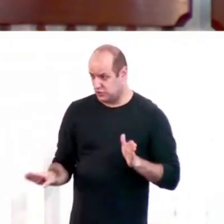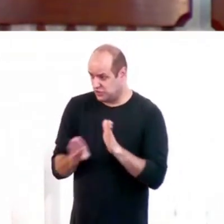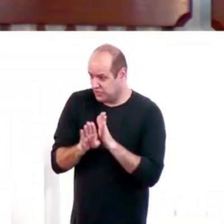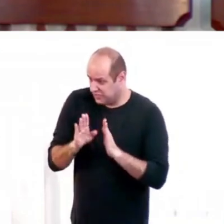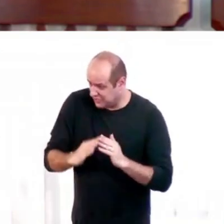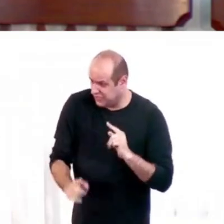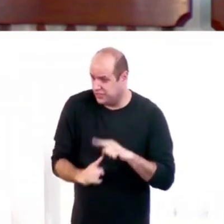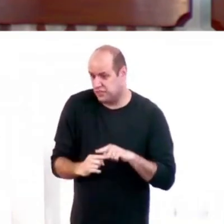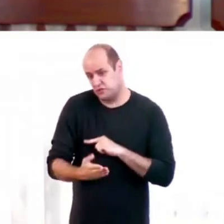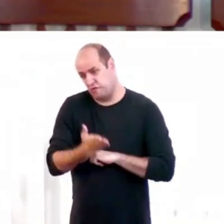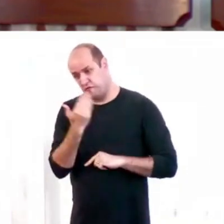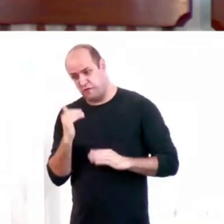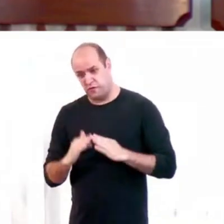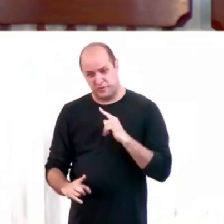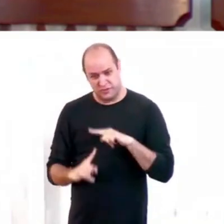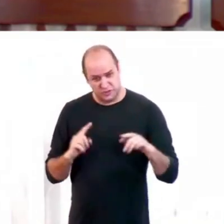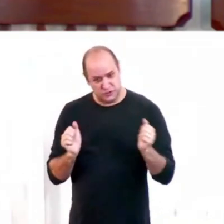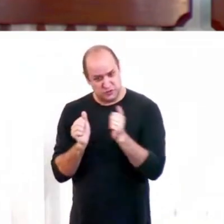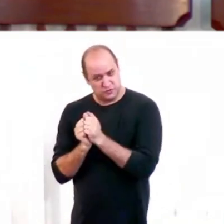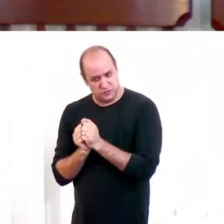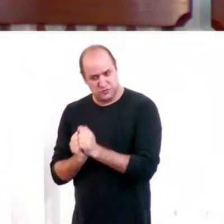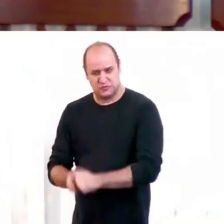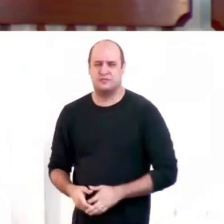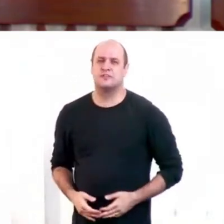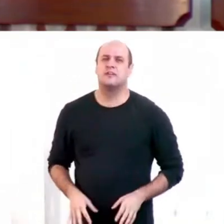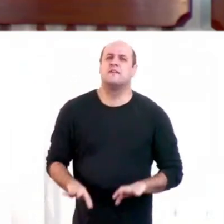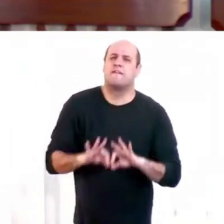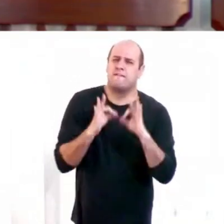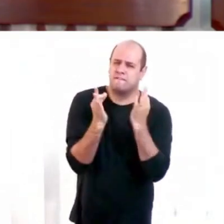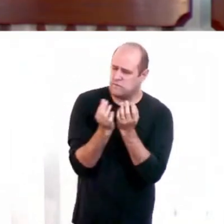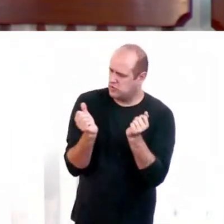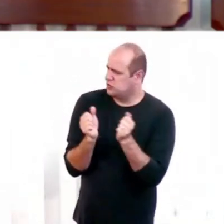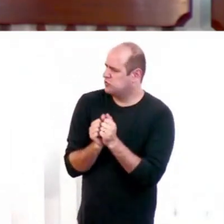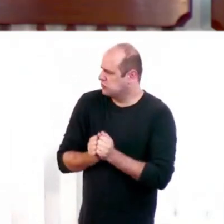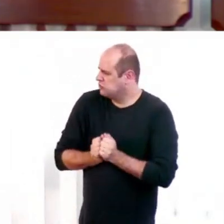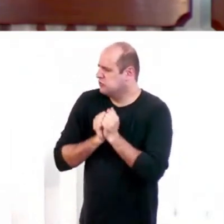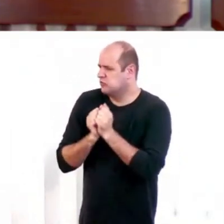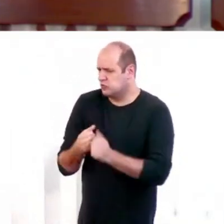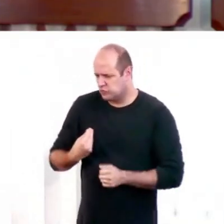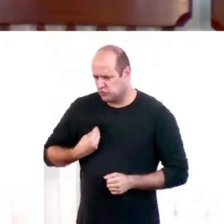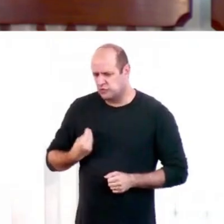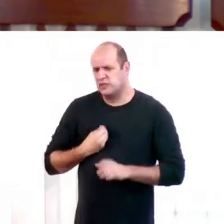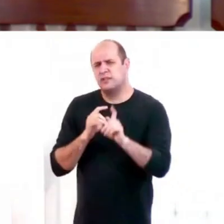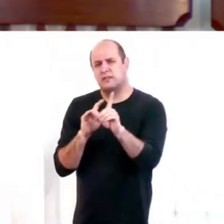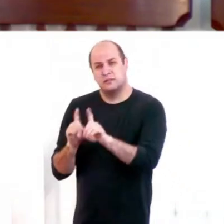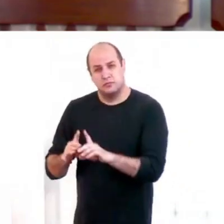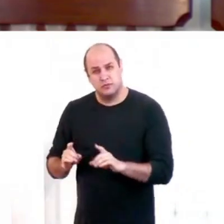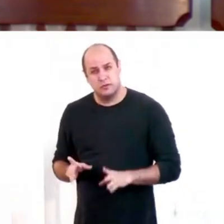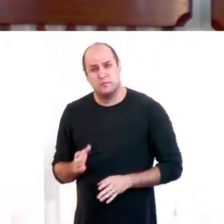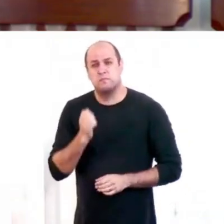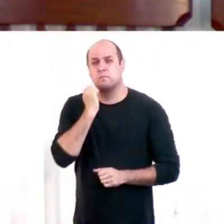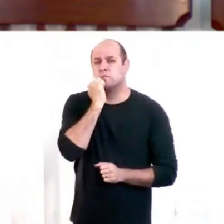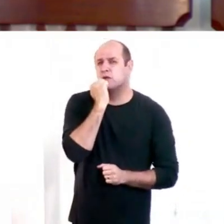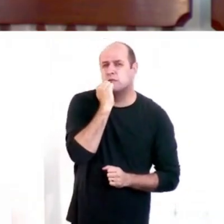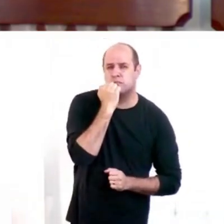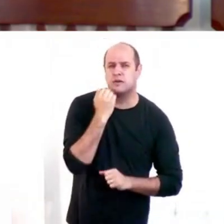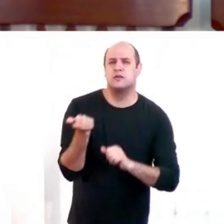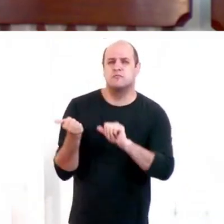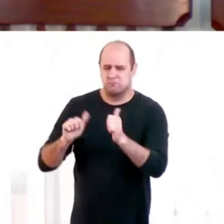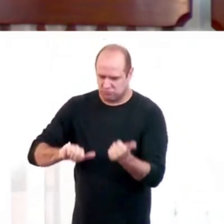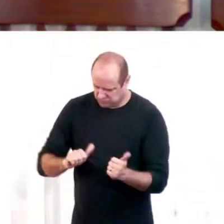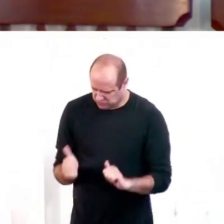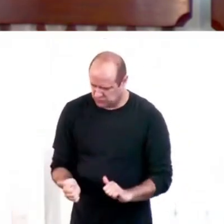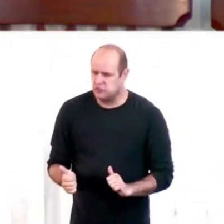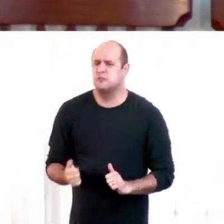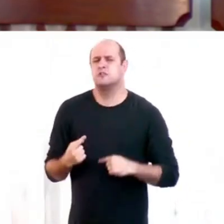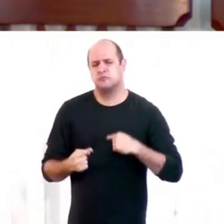para a igreja. E ali a família começou uma caminhada de discipulado, a mãe da menina foi batizada, e